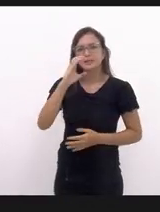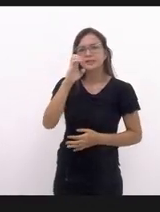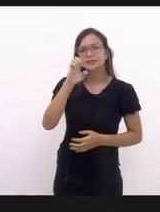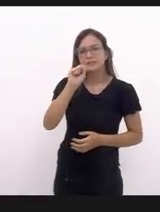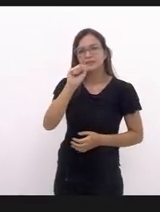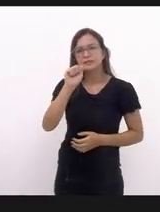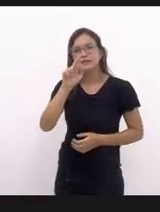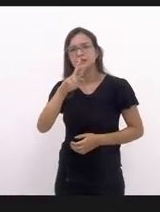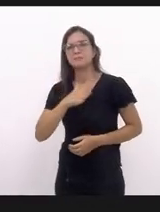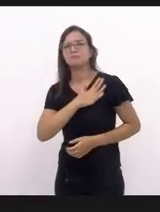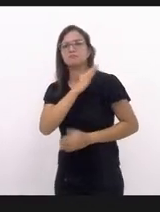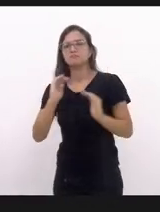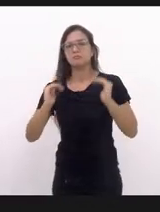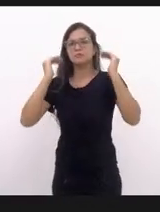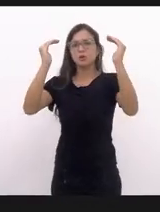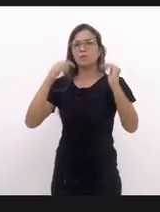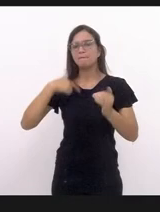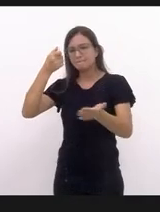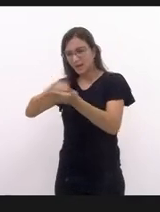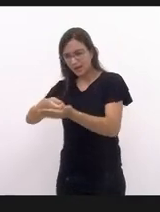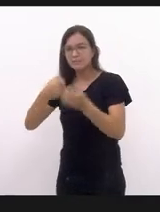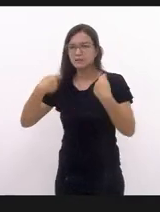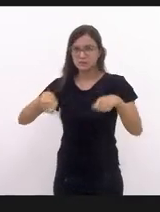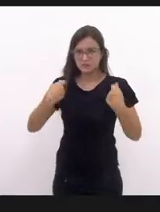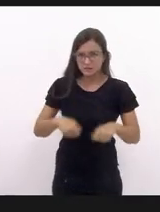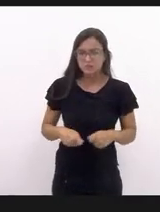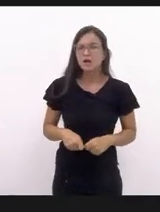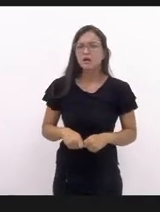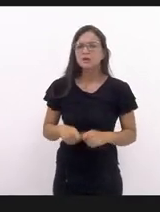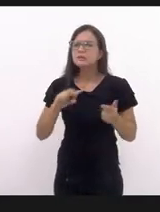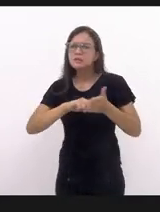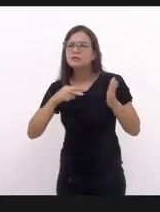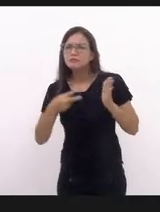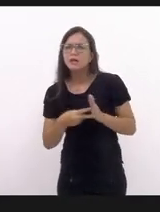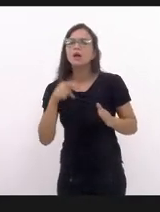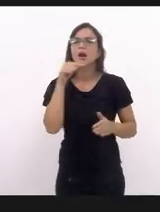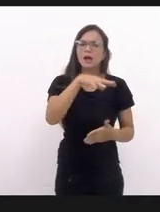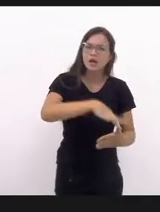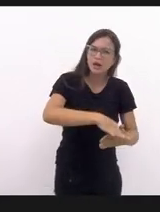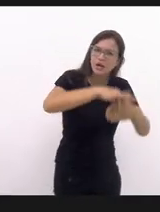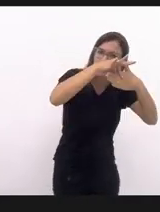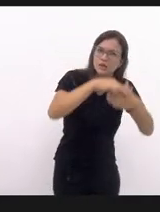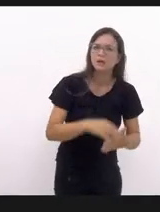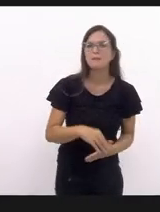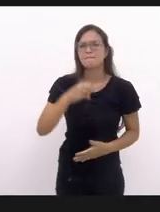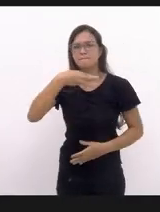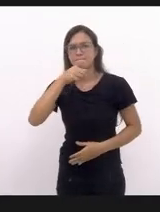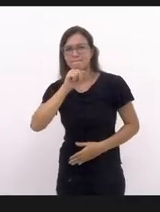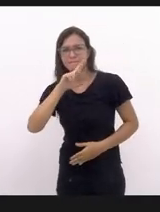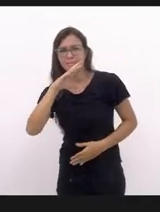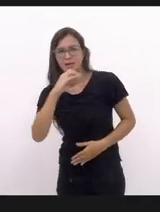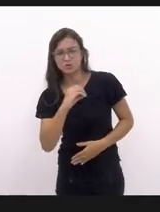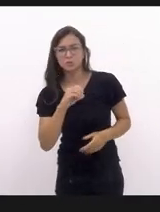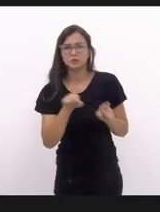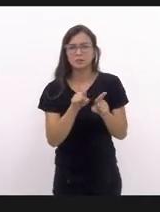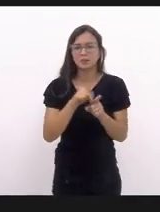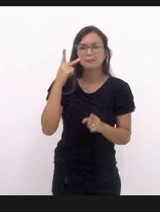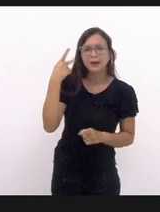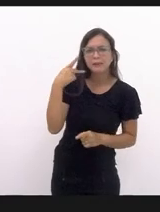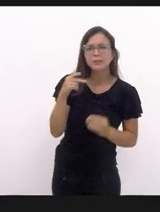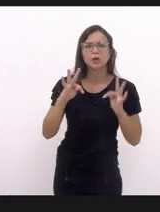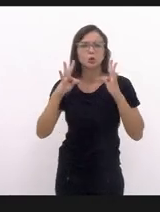galho ao nosso líder mas Pacheco Agradeço a todos para lamentar